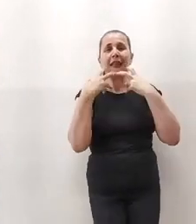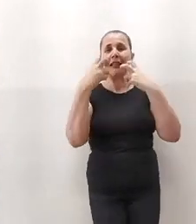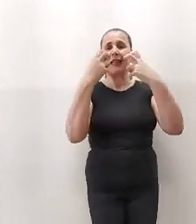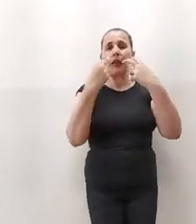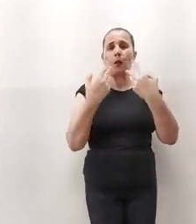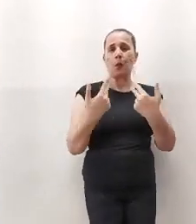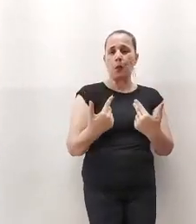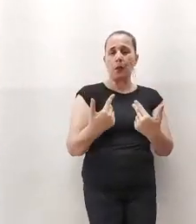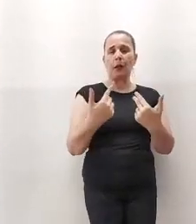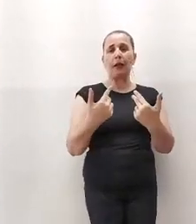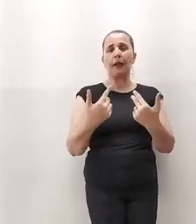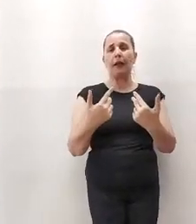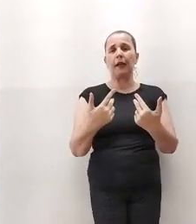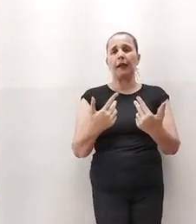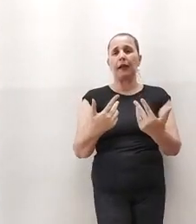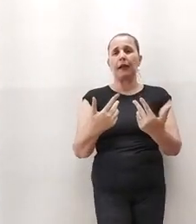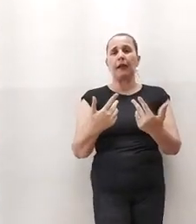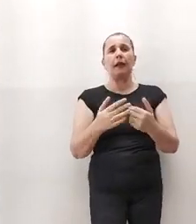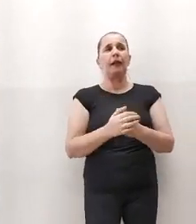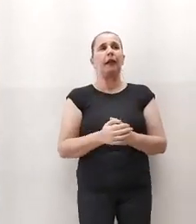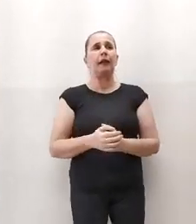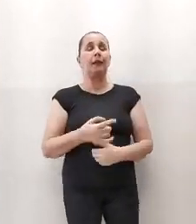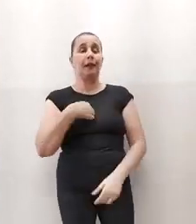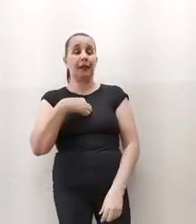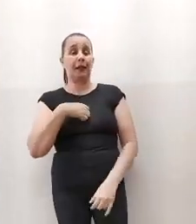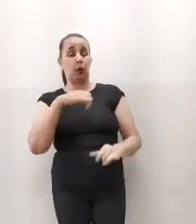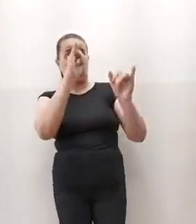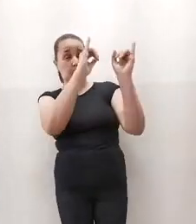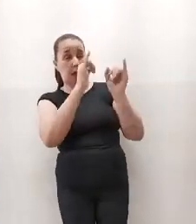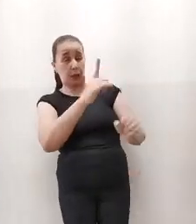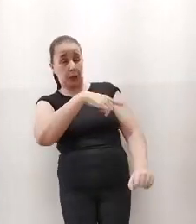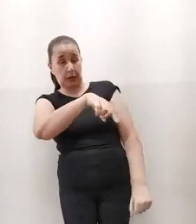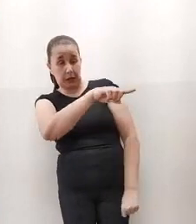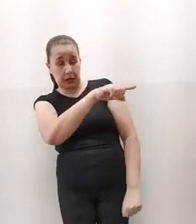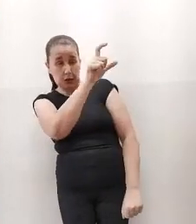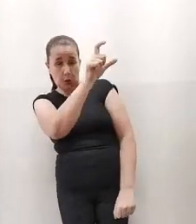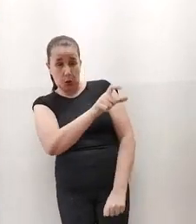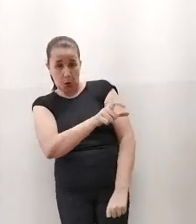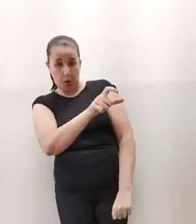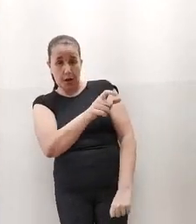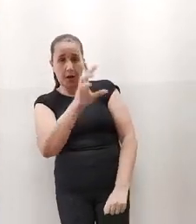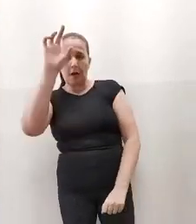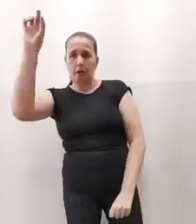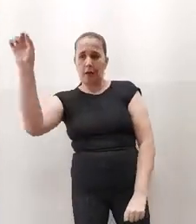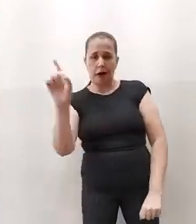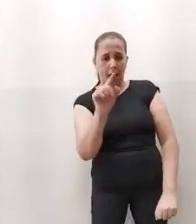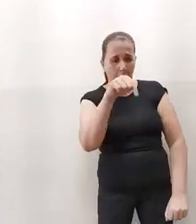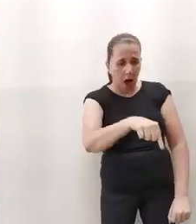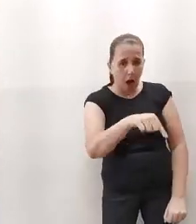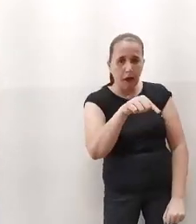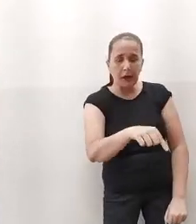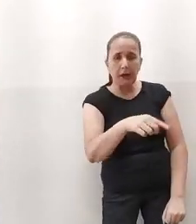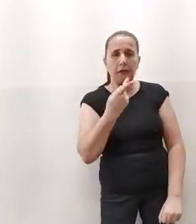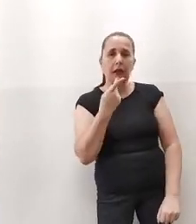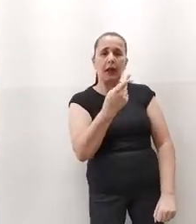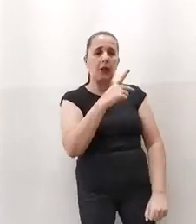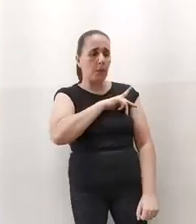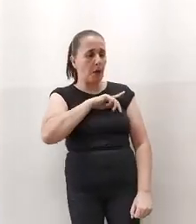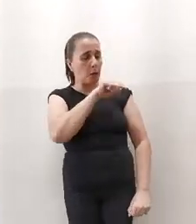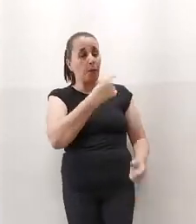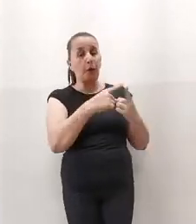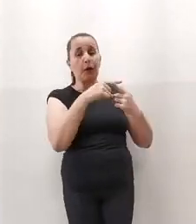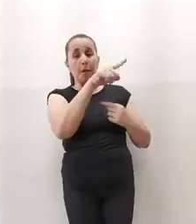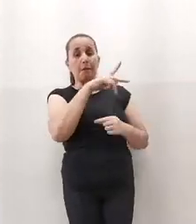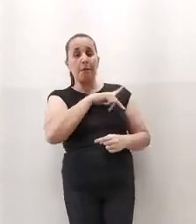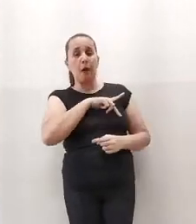língua licaônica dizendo: os deuses em forma de homens baixaram até nós, falando para Paulo por causa dos milagres